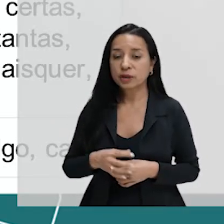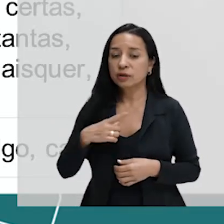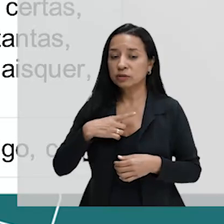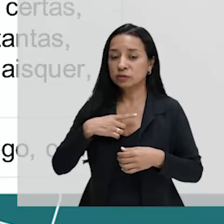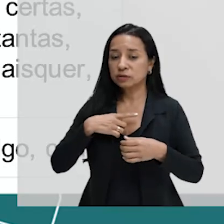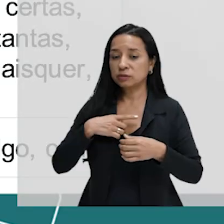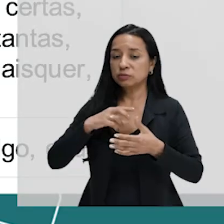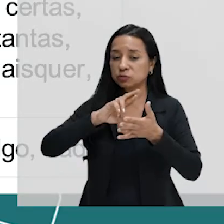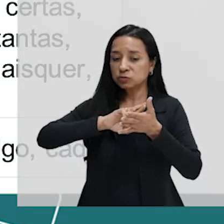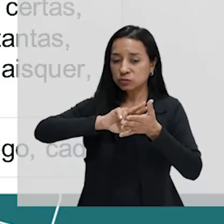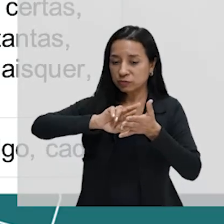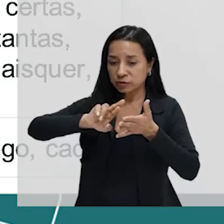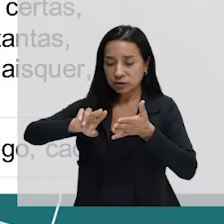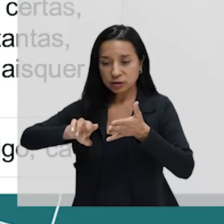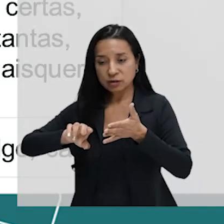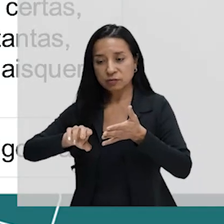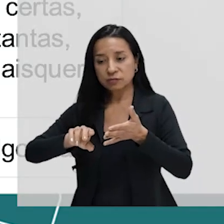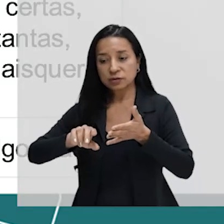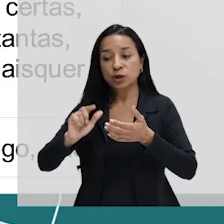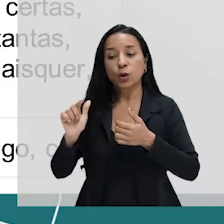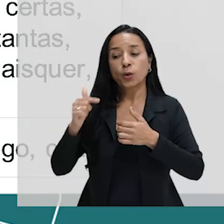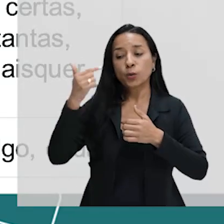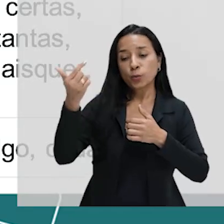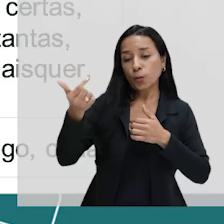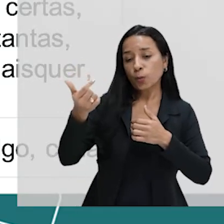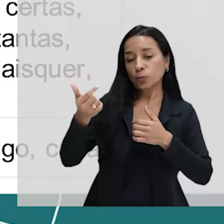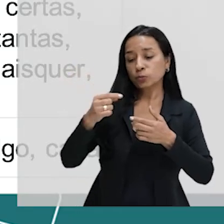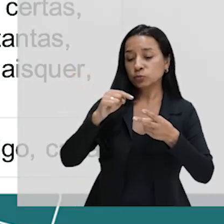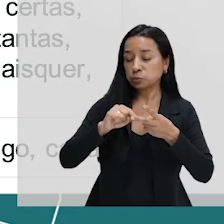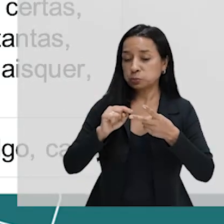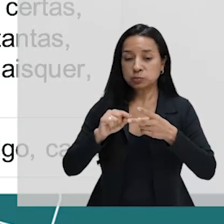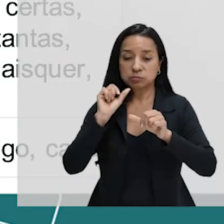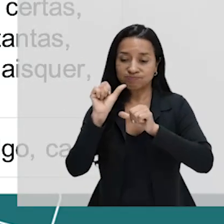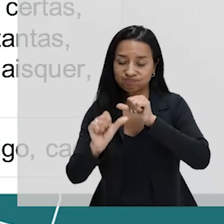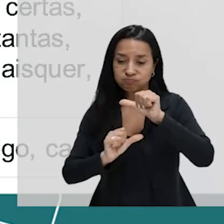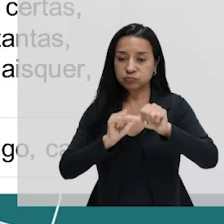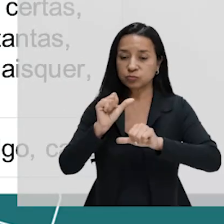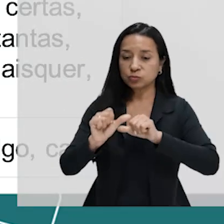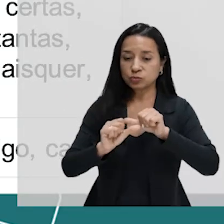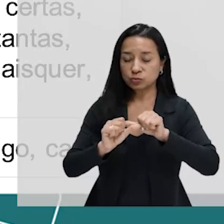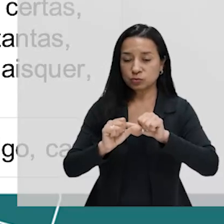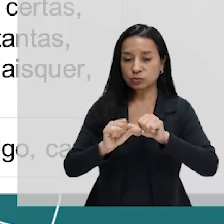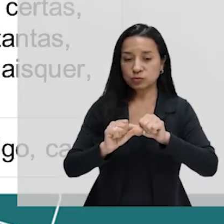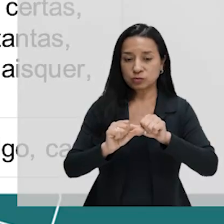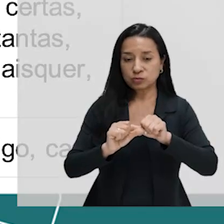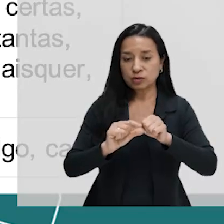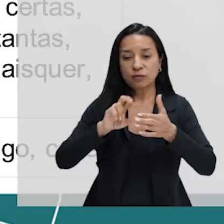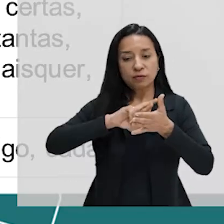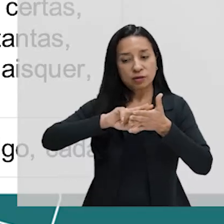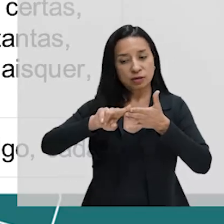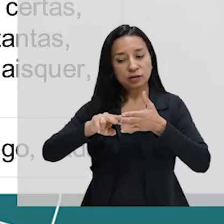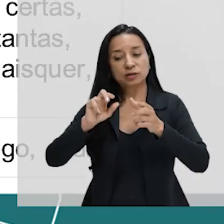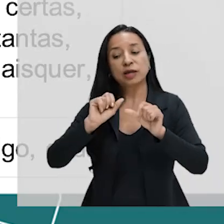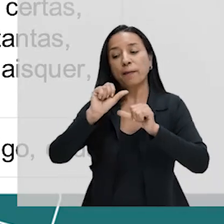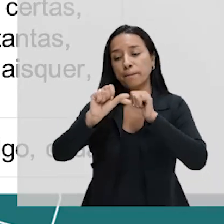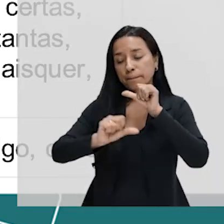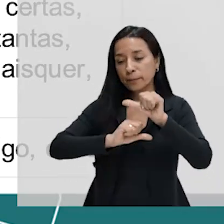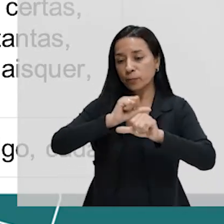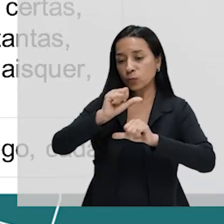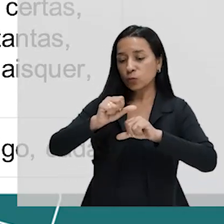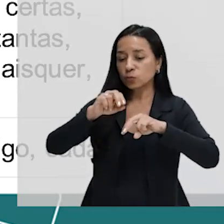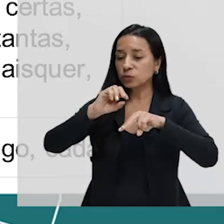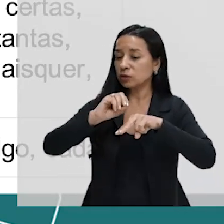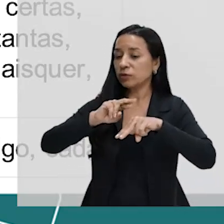variáveis e os invariáveis. Vocês podem ver que nos variáveis, eles vão modificar tanto em gênero, masculino e